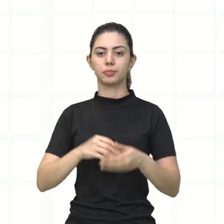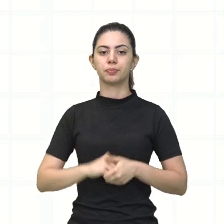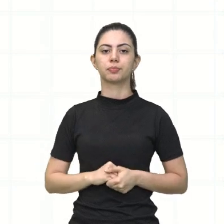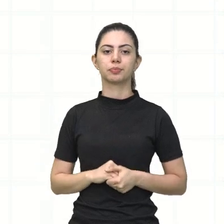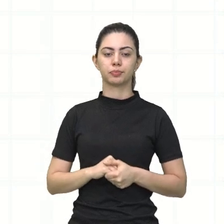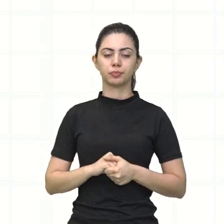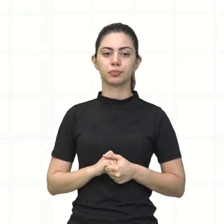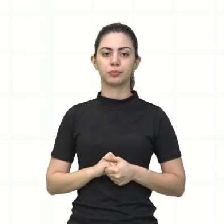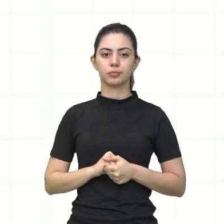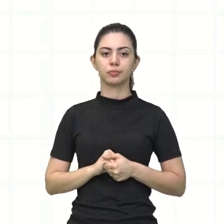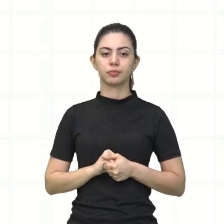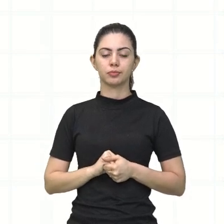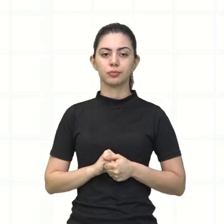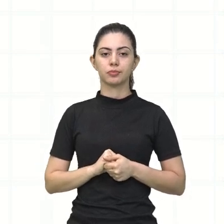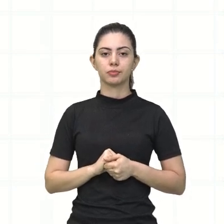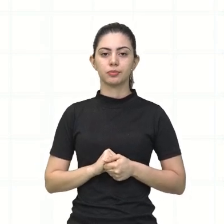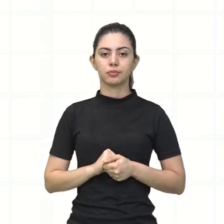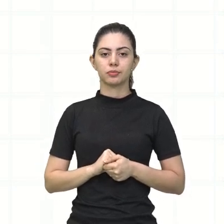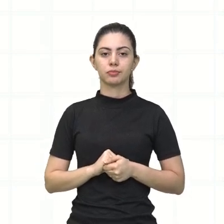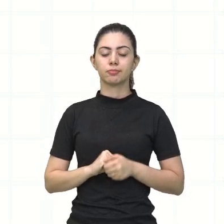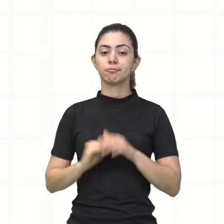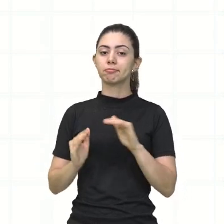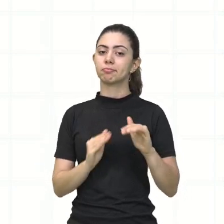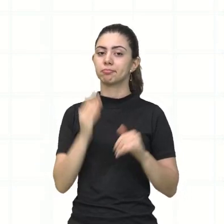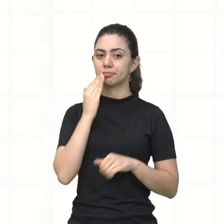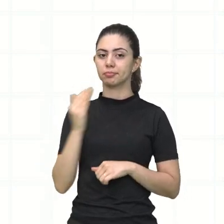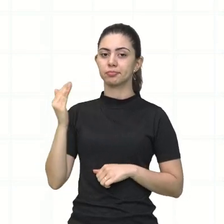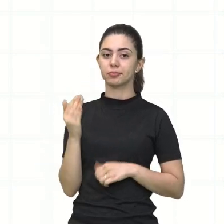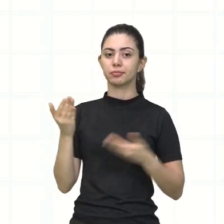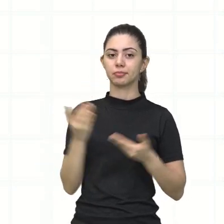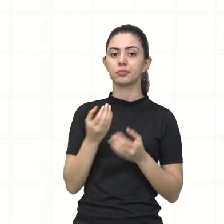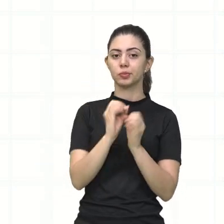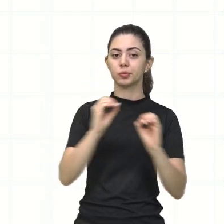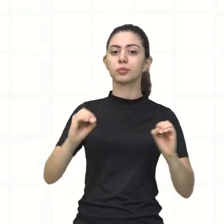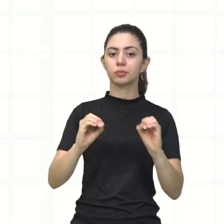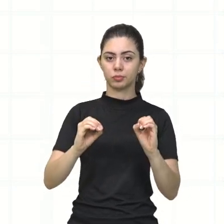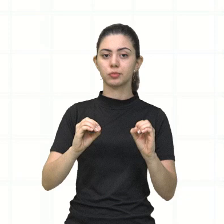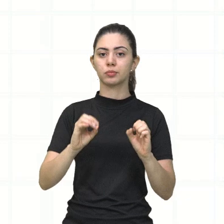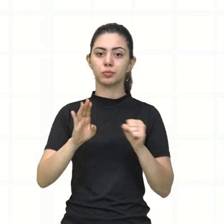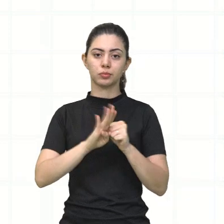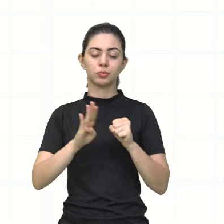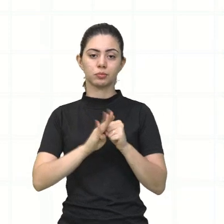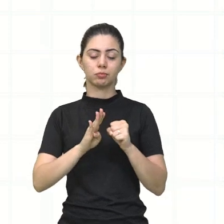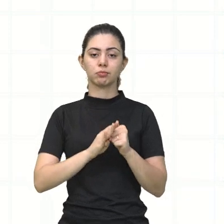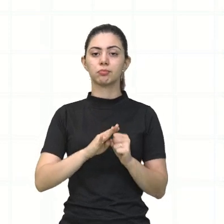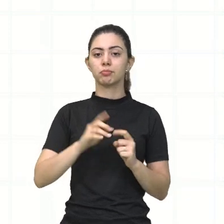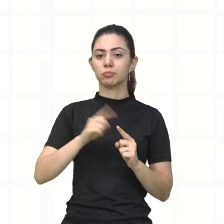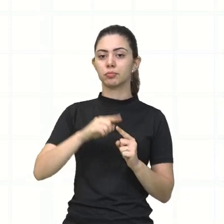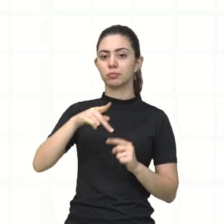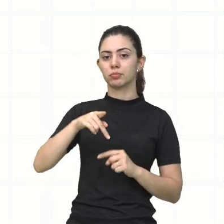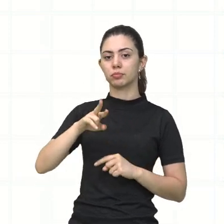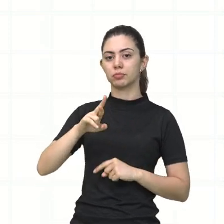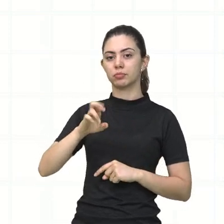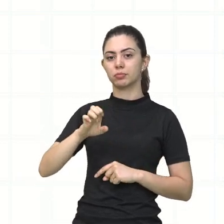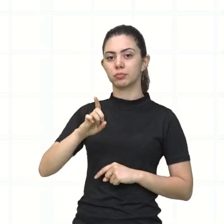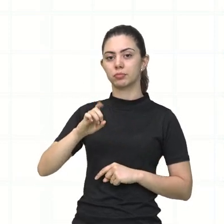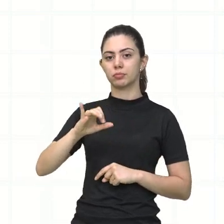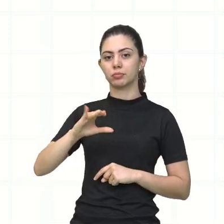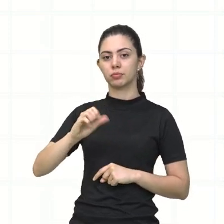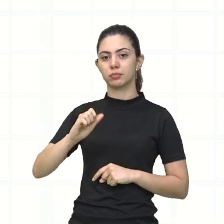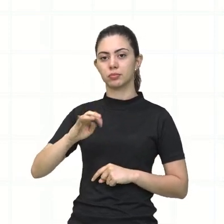verbo. E as substantivas predicativas, elas complementam o sujeito, funcionando como